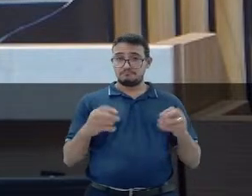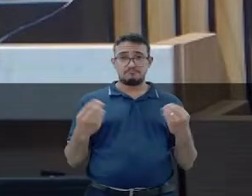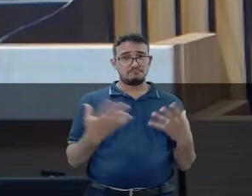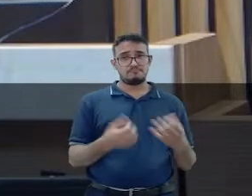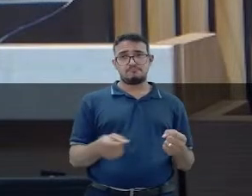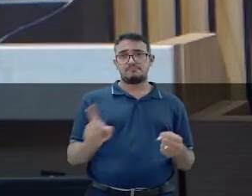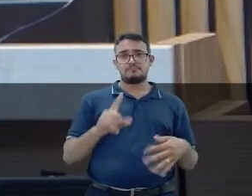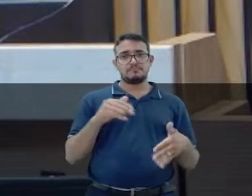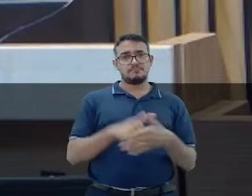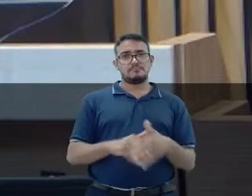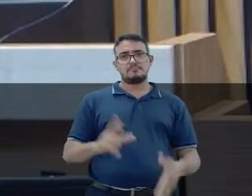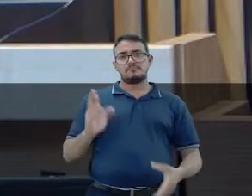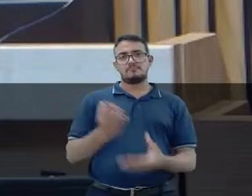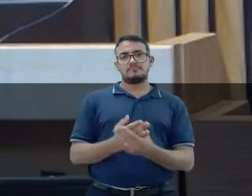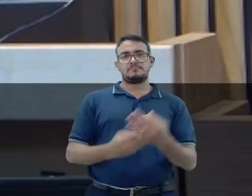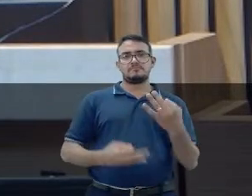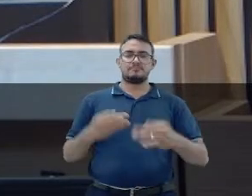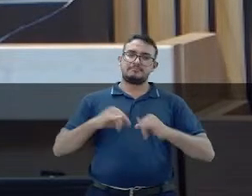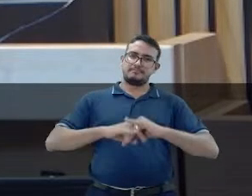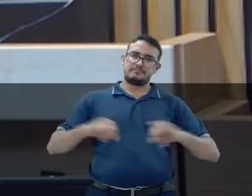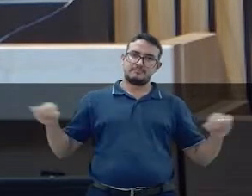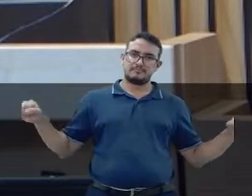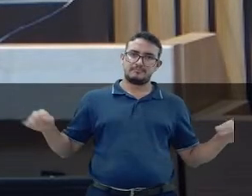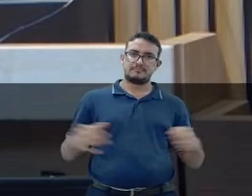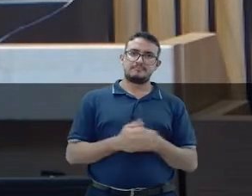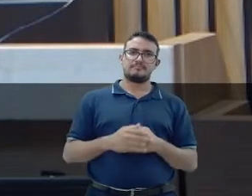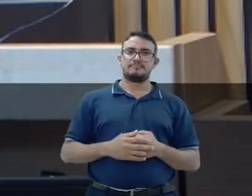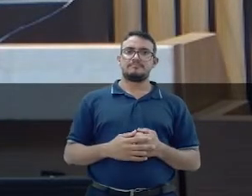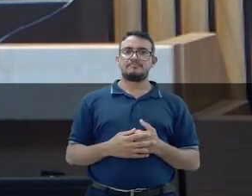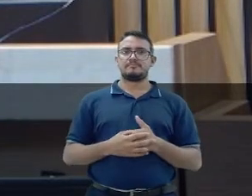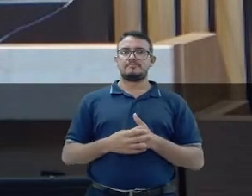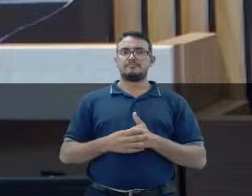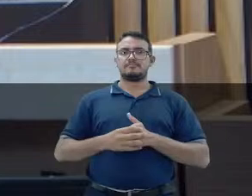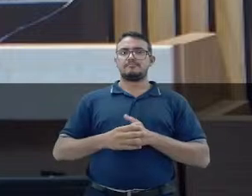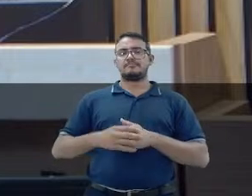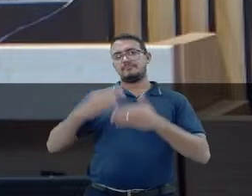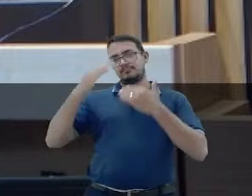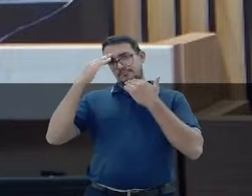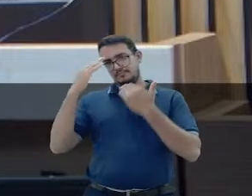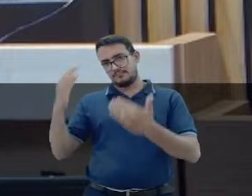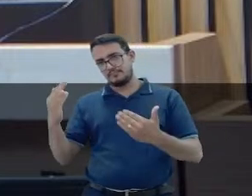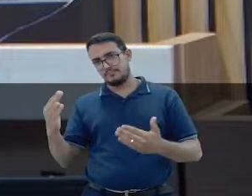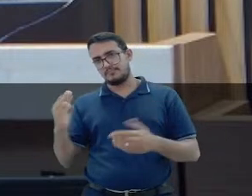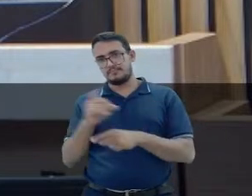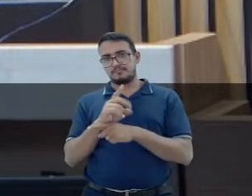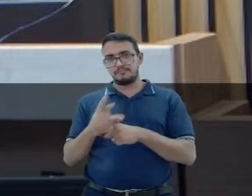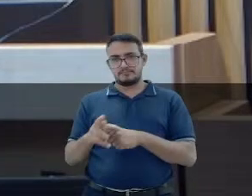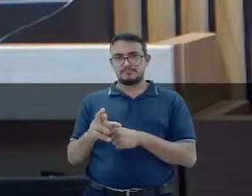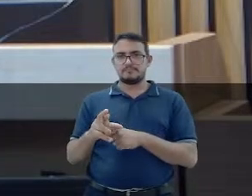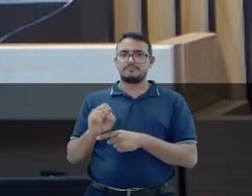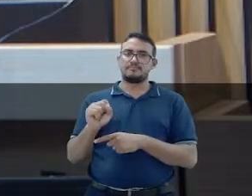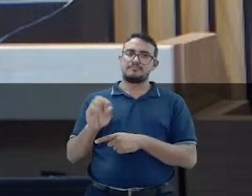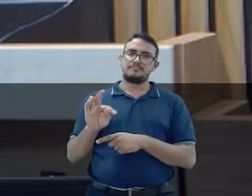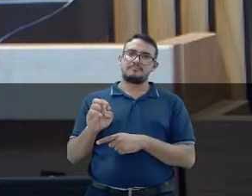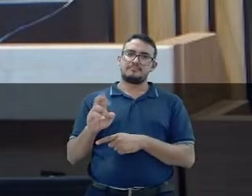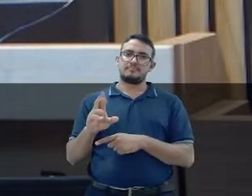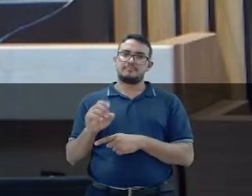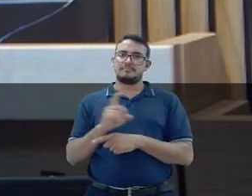termos do voto do relator. Fica assim proclamado. Obrigado, doutor Stepherson. Obrigado, doutora